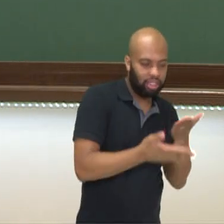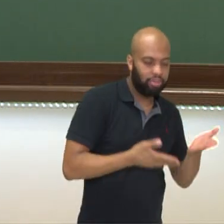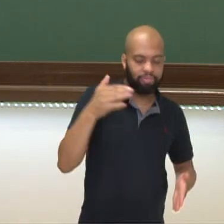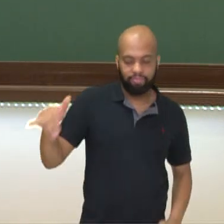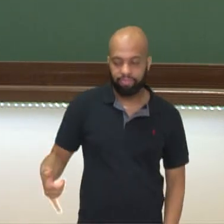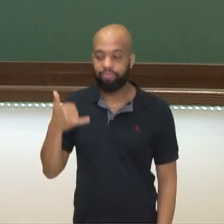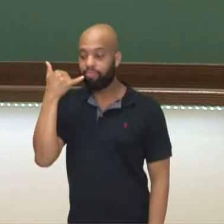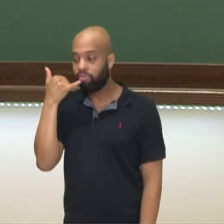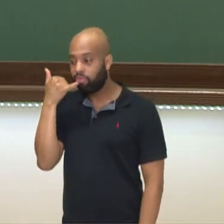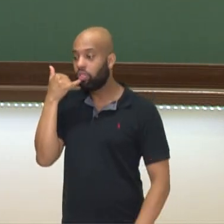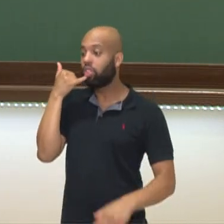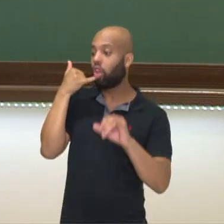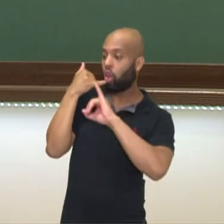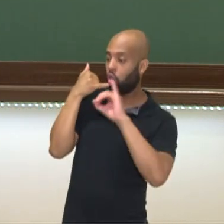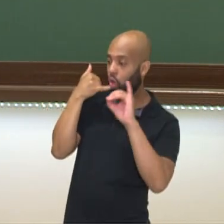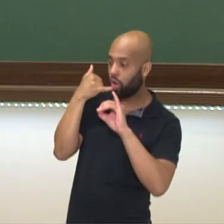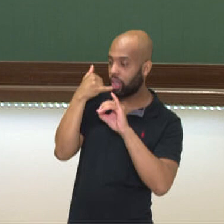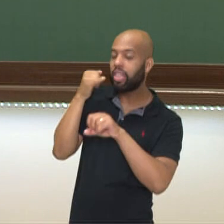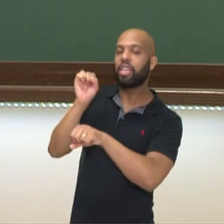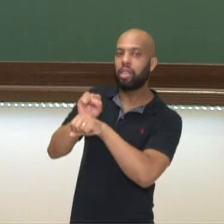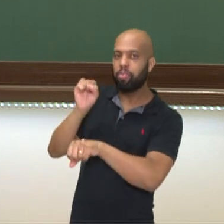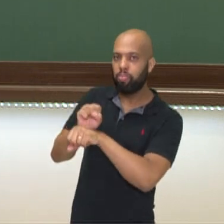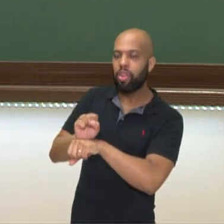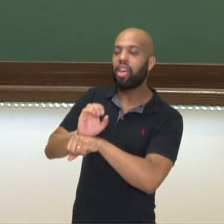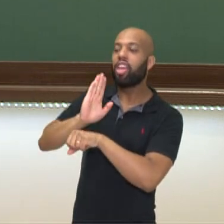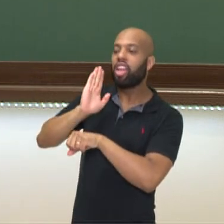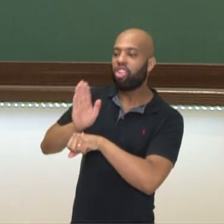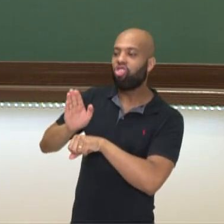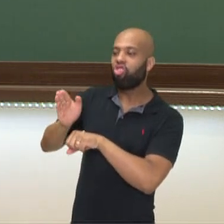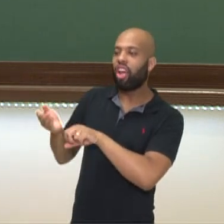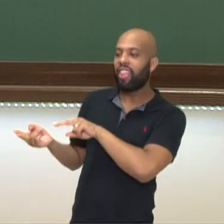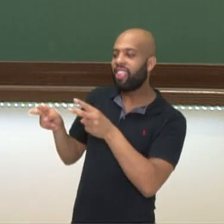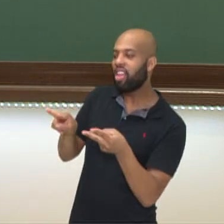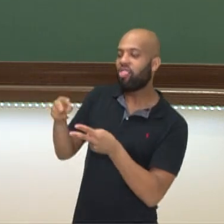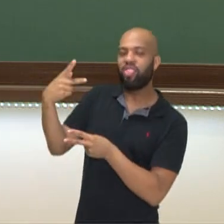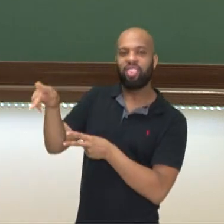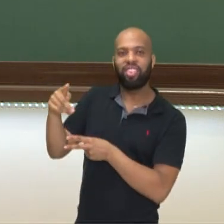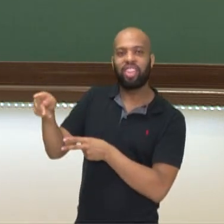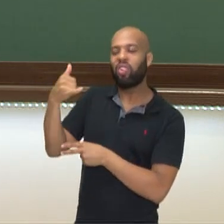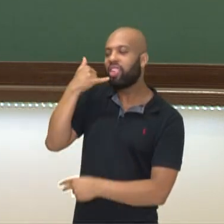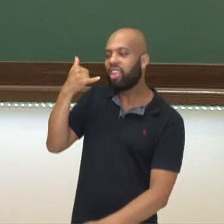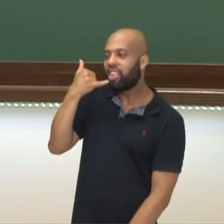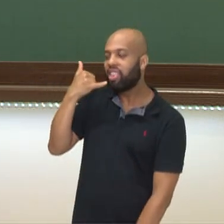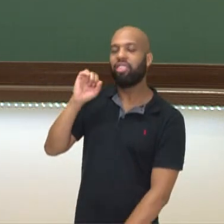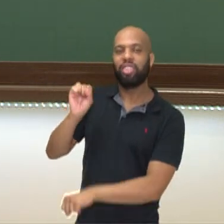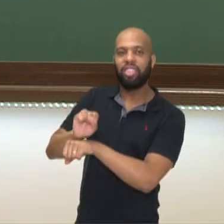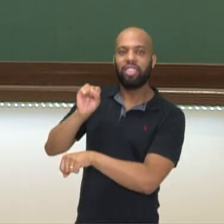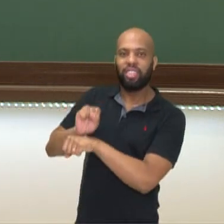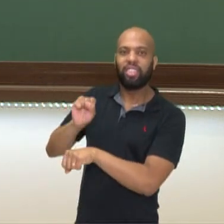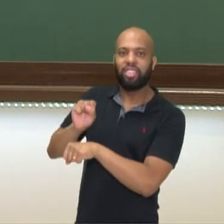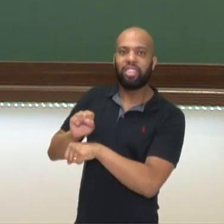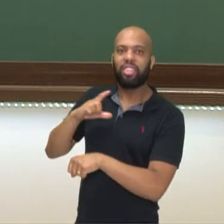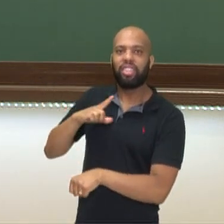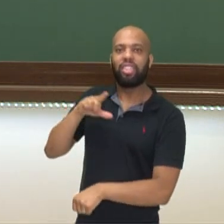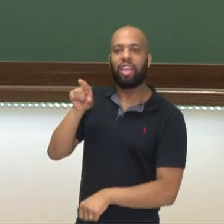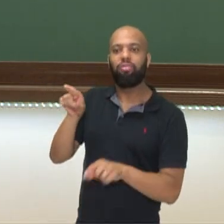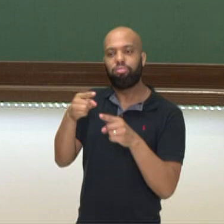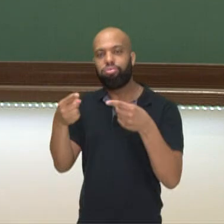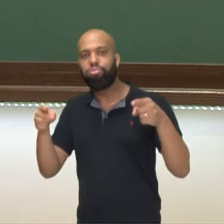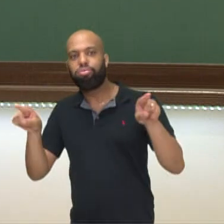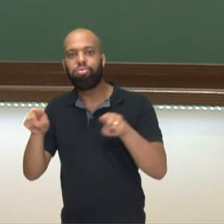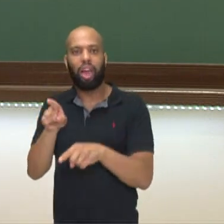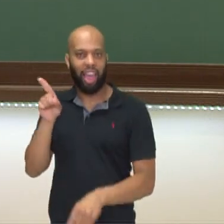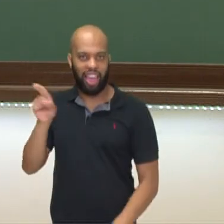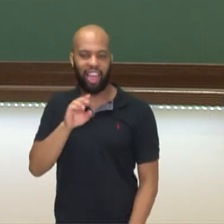atendia, ou ele atendia, falava, espera um pouquinho, já transfiro a sua ligação. Daí colocava a musiquinha, geralmente era Fiordalise,